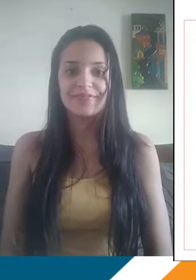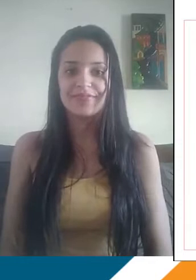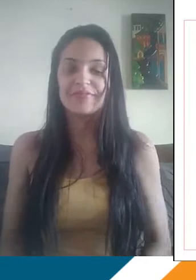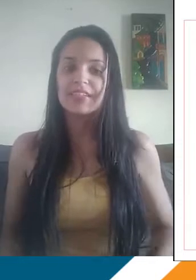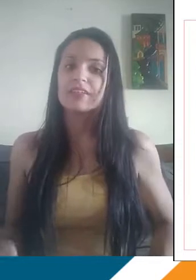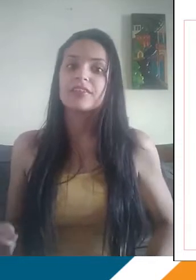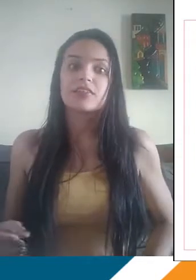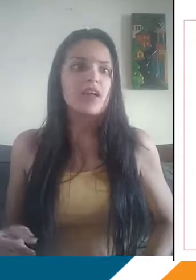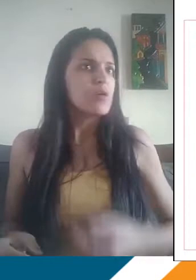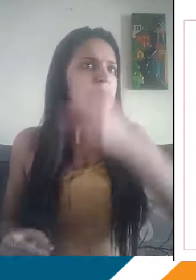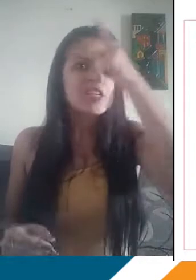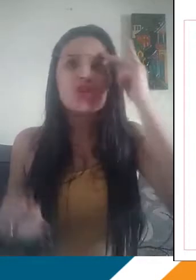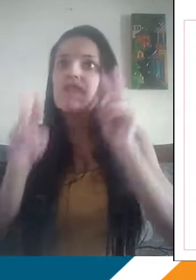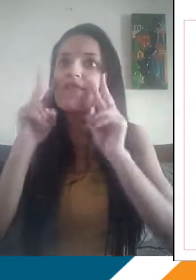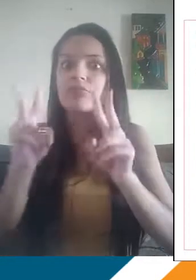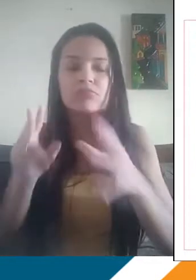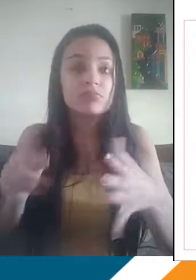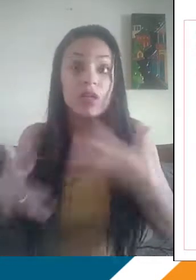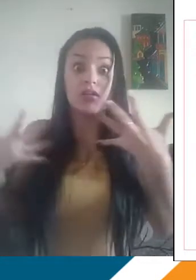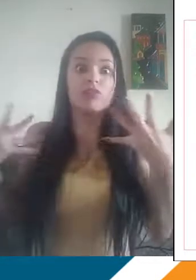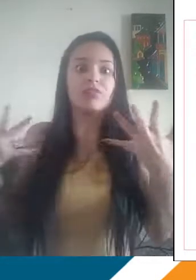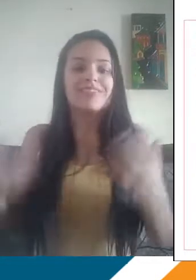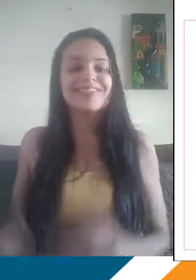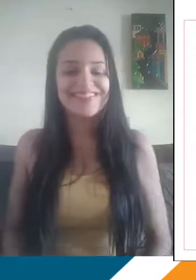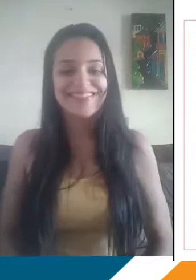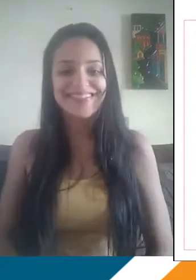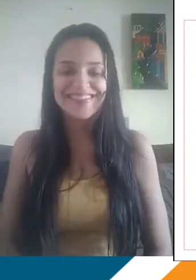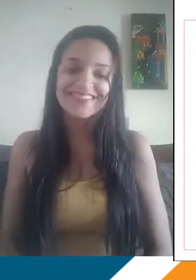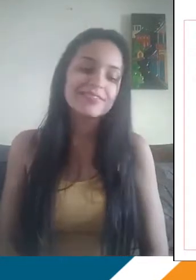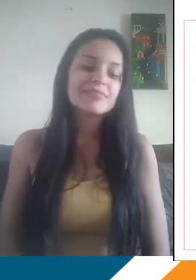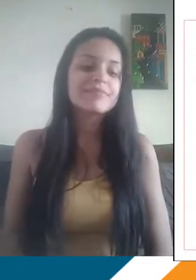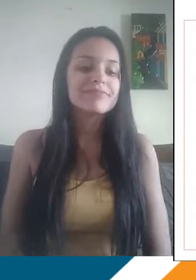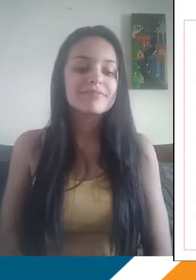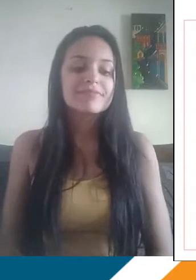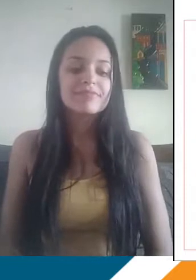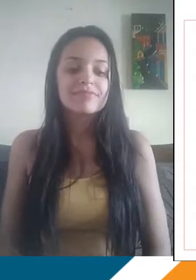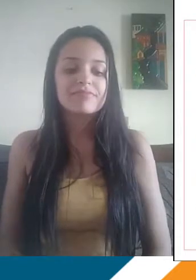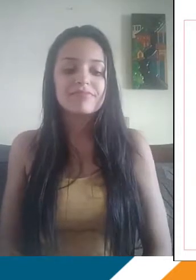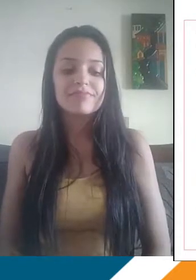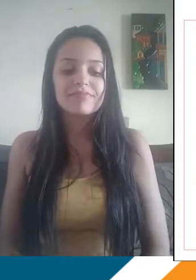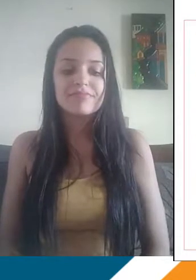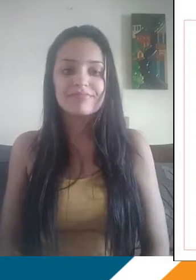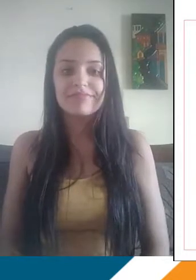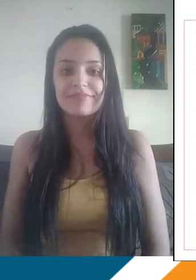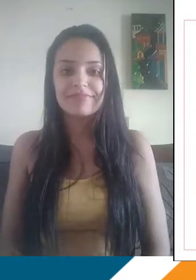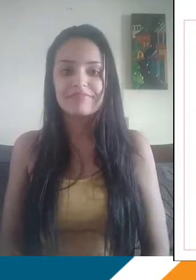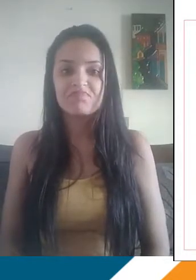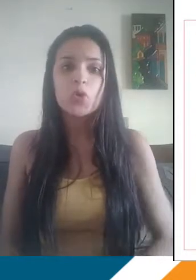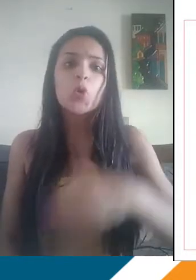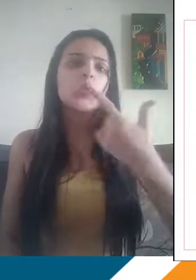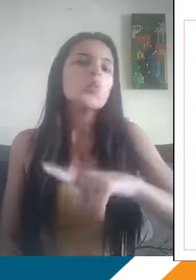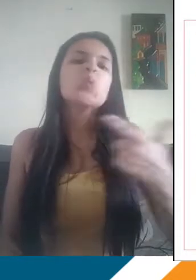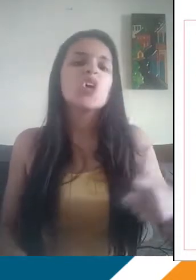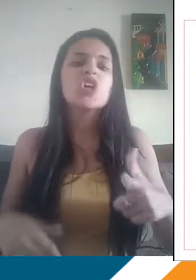verdadeiro choque. Dentre as principais características desse evento, nós podemos citar a ausência de formalismo,